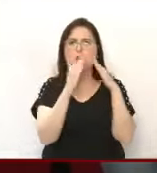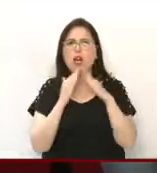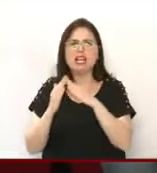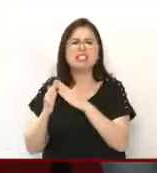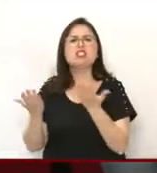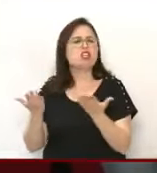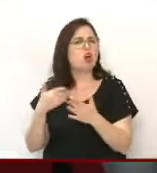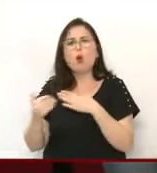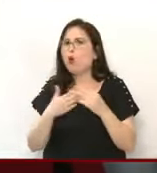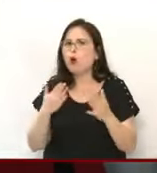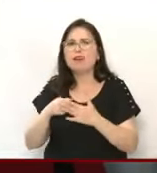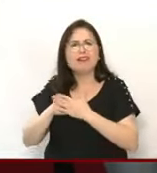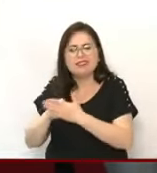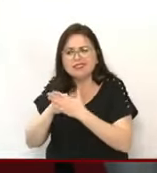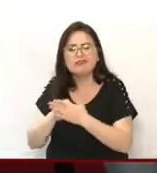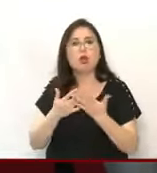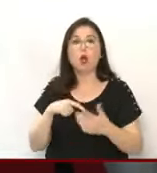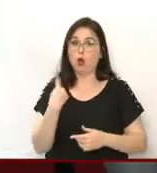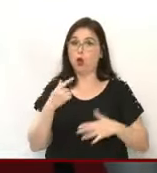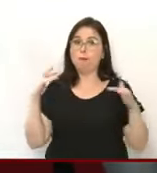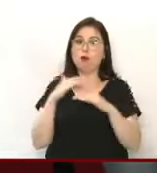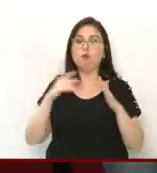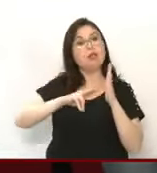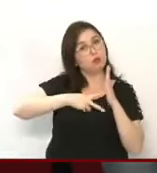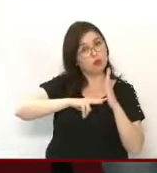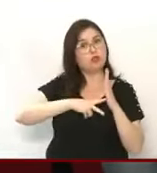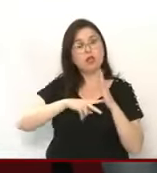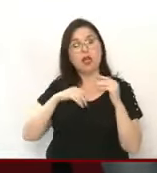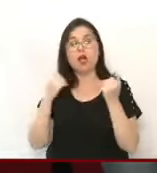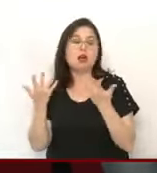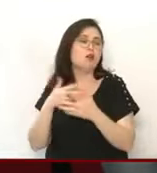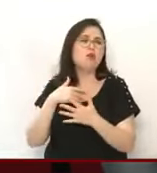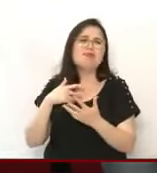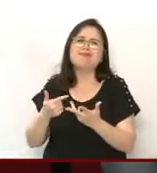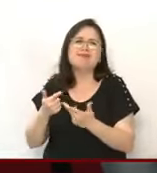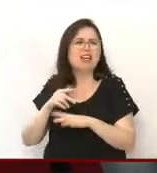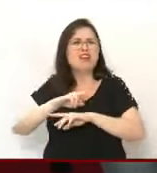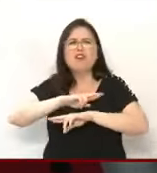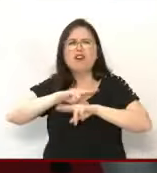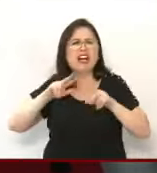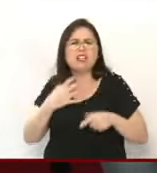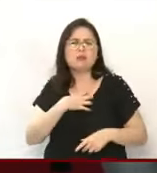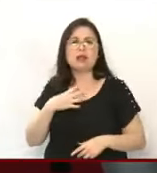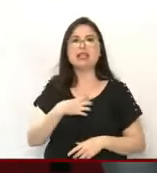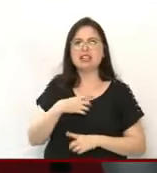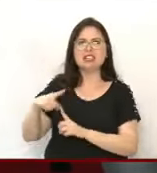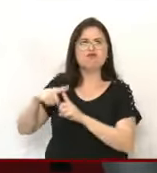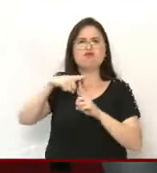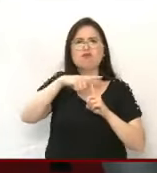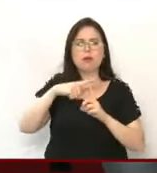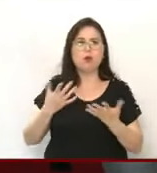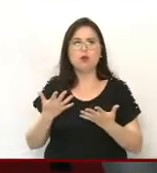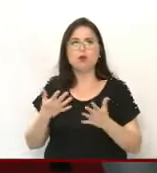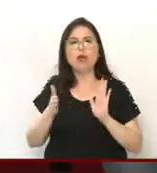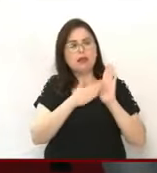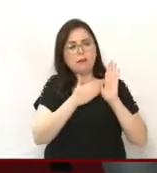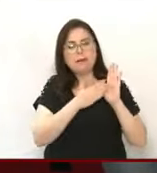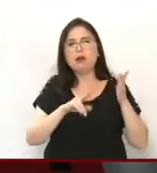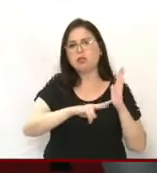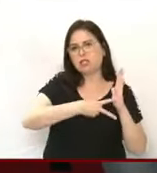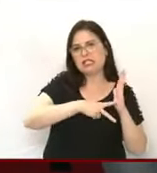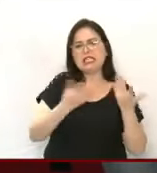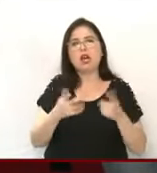se dedicar, seja no nosso caso no movimento sindical, ainda bem expandido além das pautas sindicais, mas